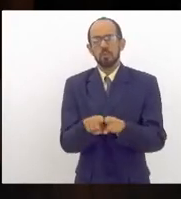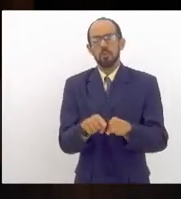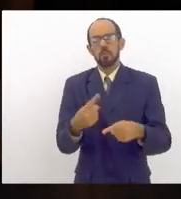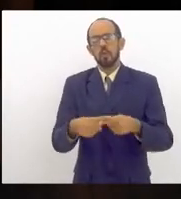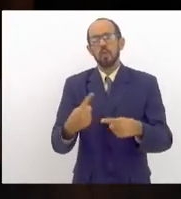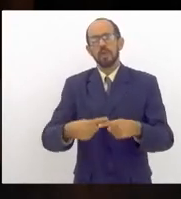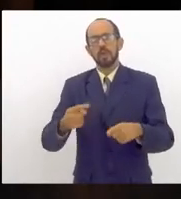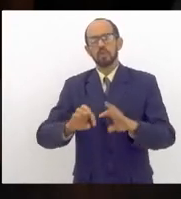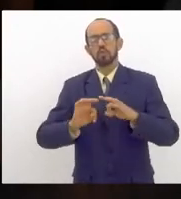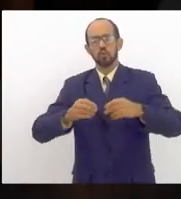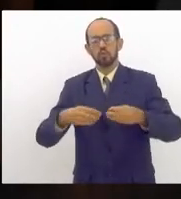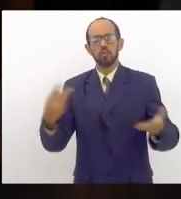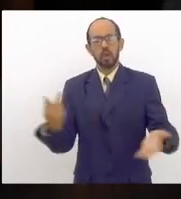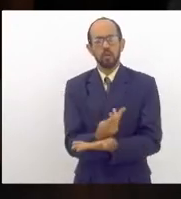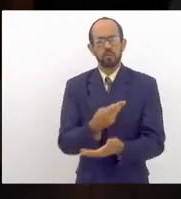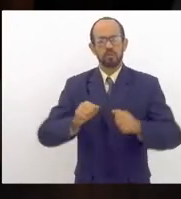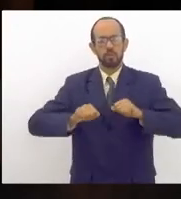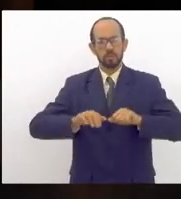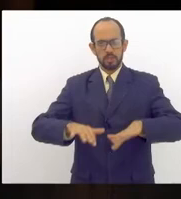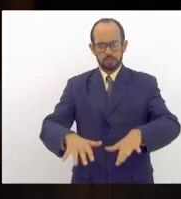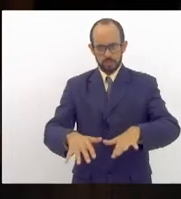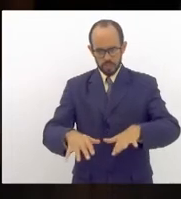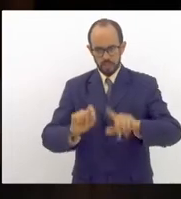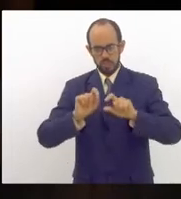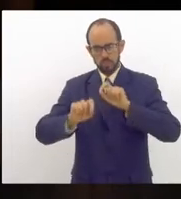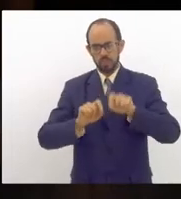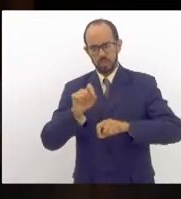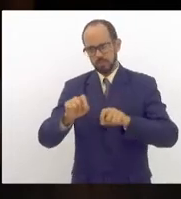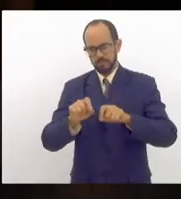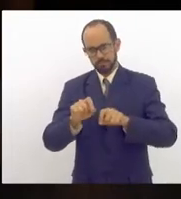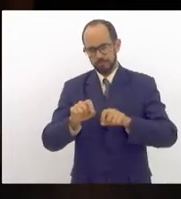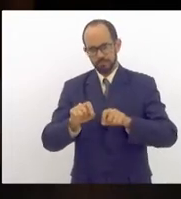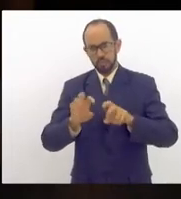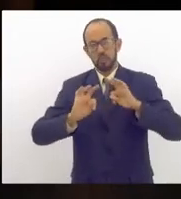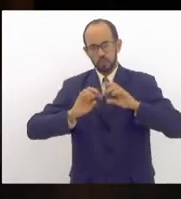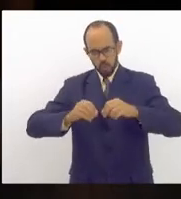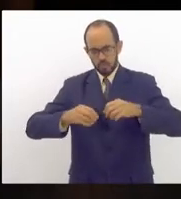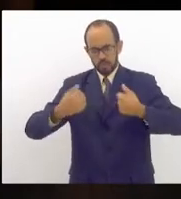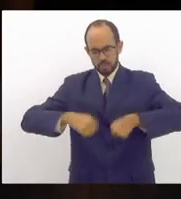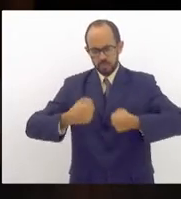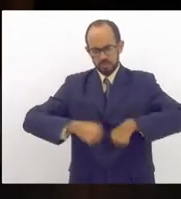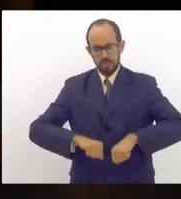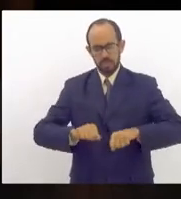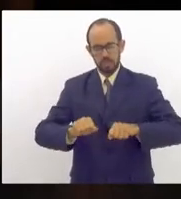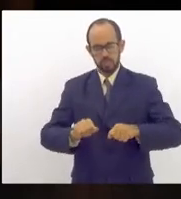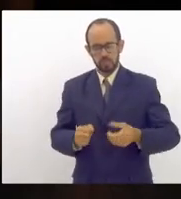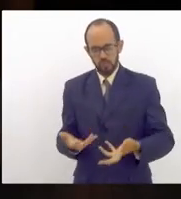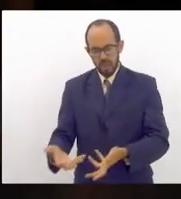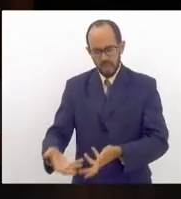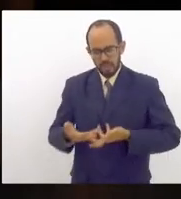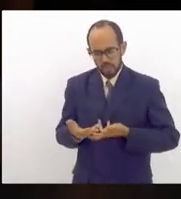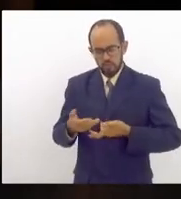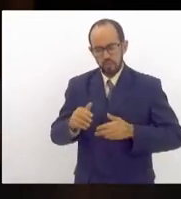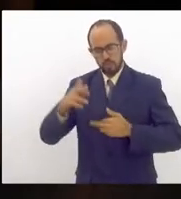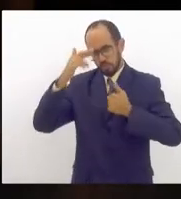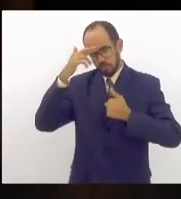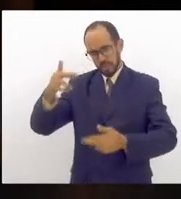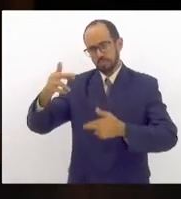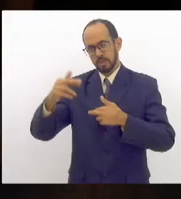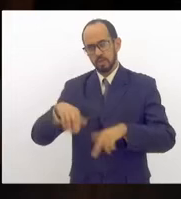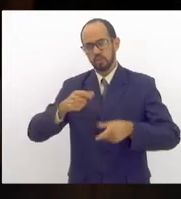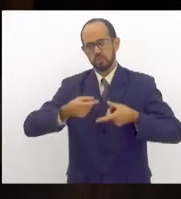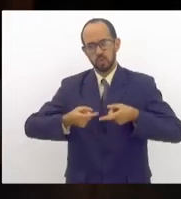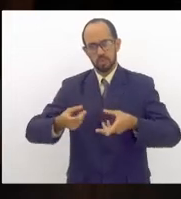que a gente passou nessa pandemia todas as demandas a gente foi atendido de forma com muito respeito é os Comerciários